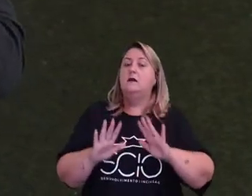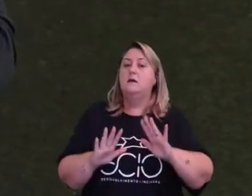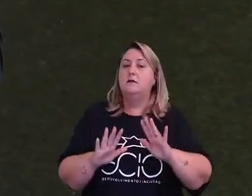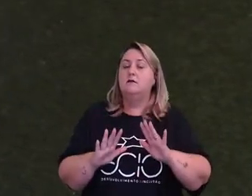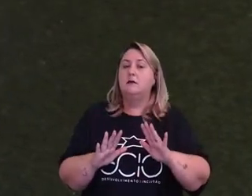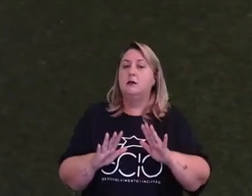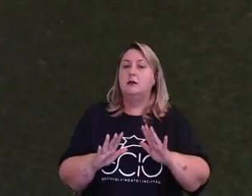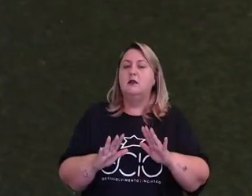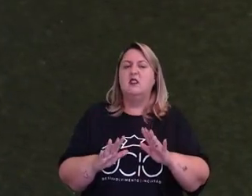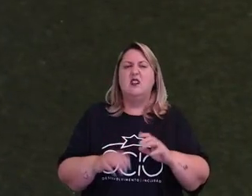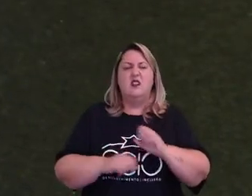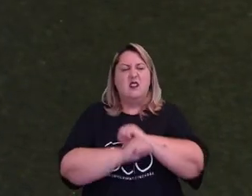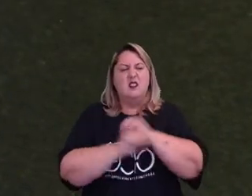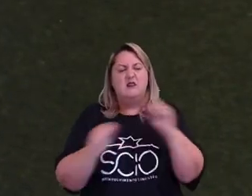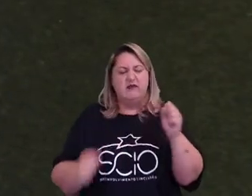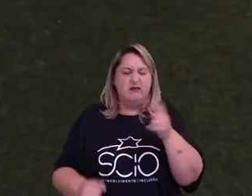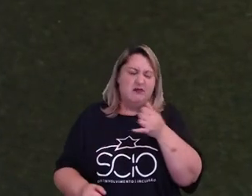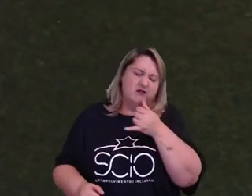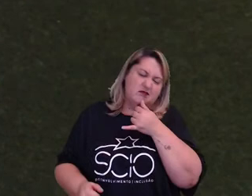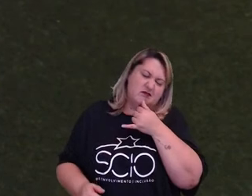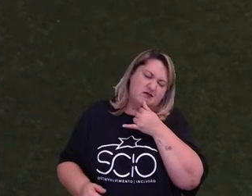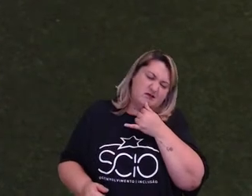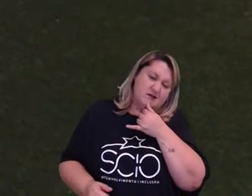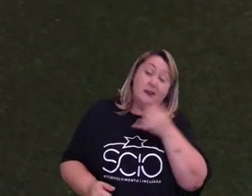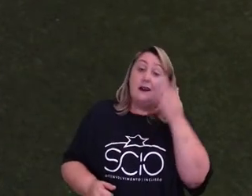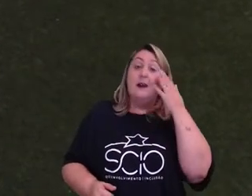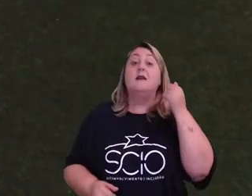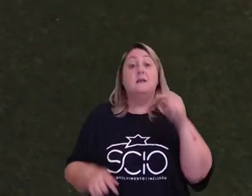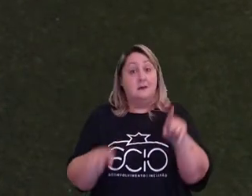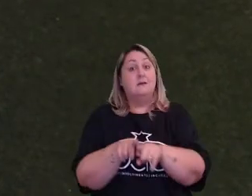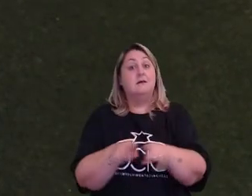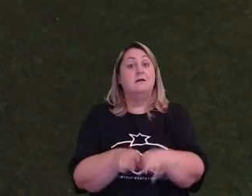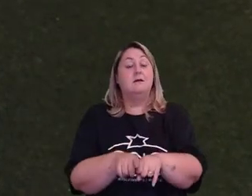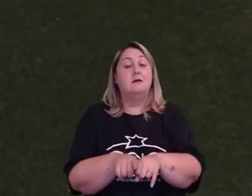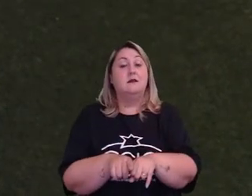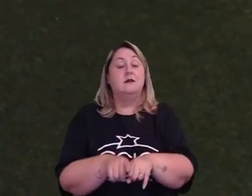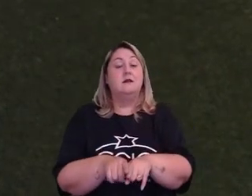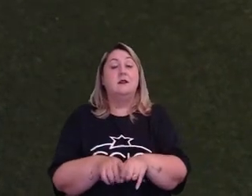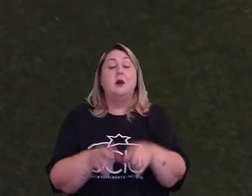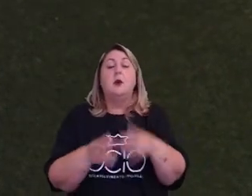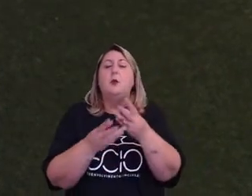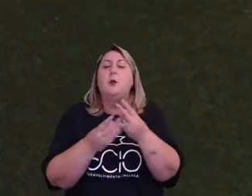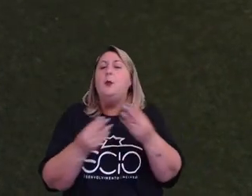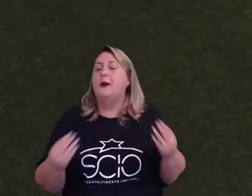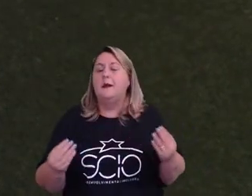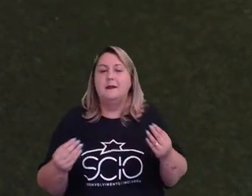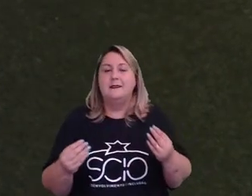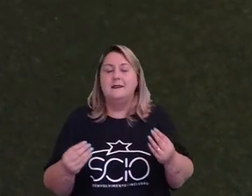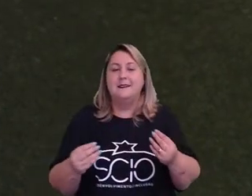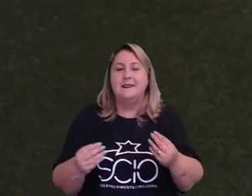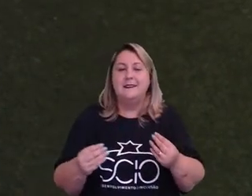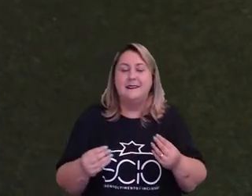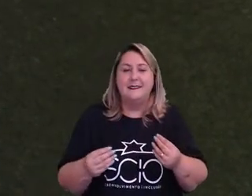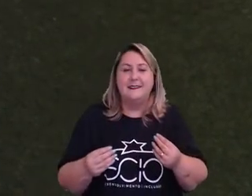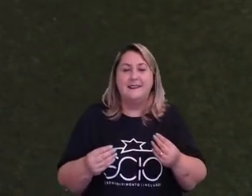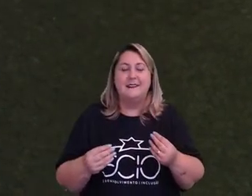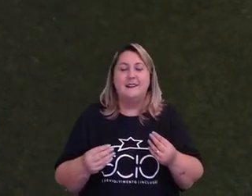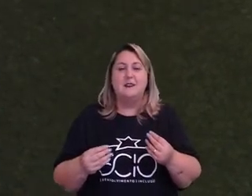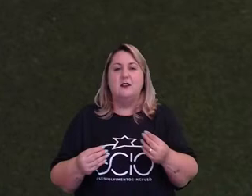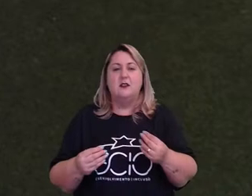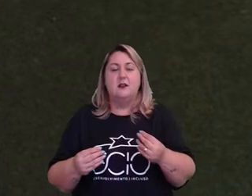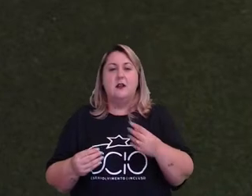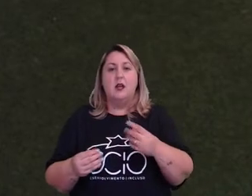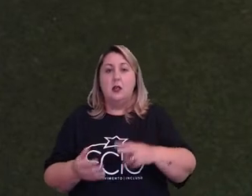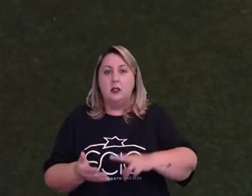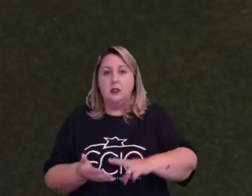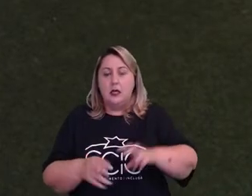gente acorda um pouco desanimado. Mas eu sei também que muitas, mas muitas vezes mesmo, a gente